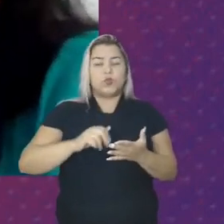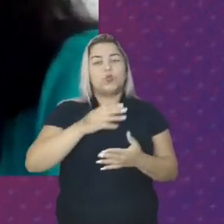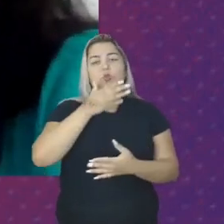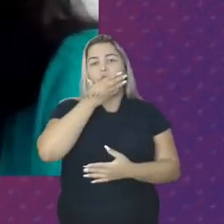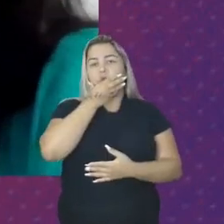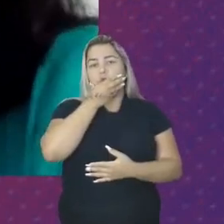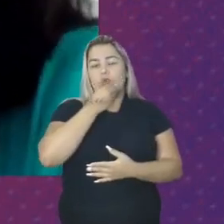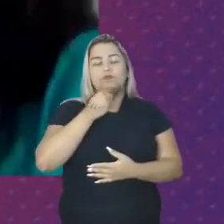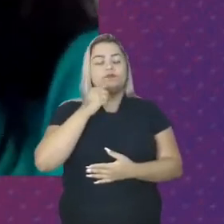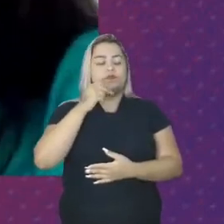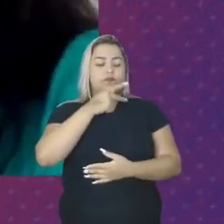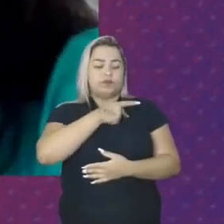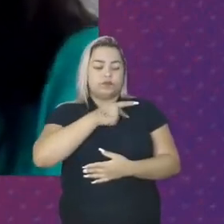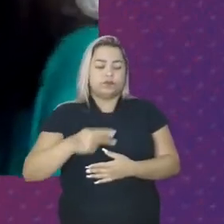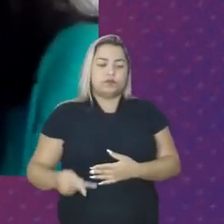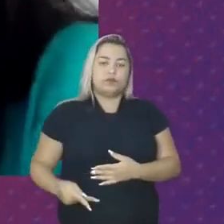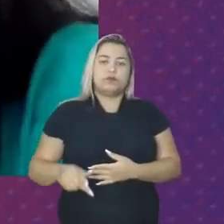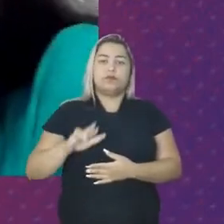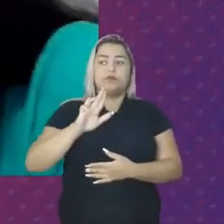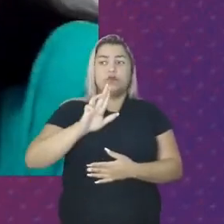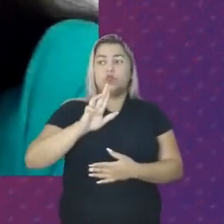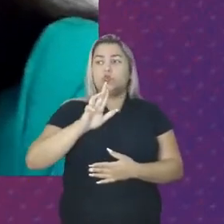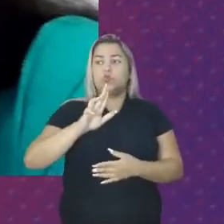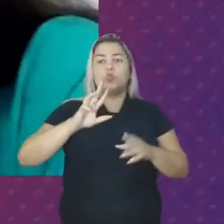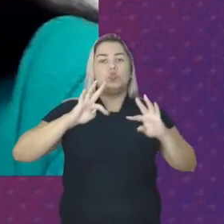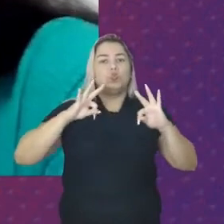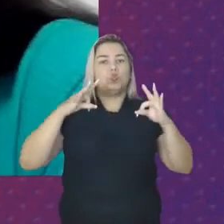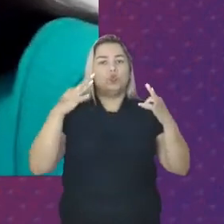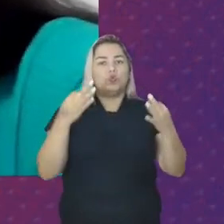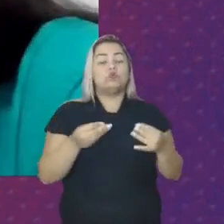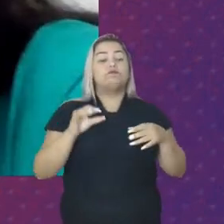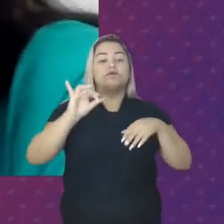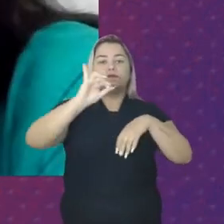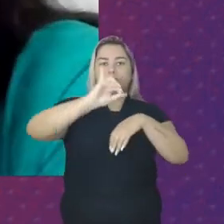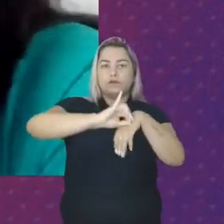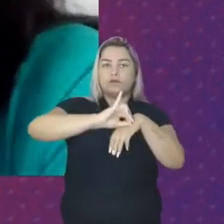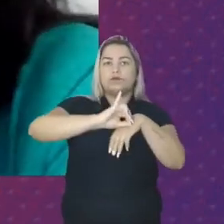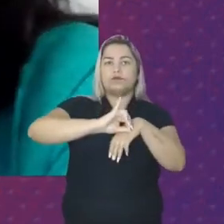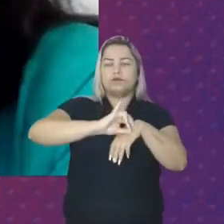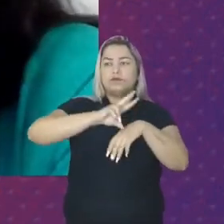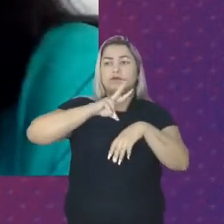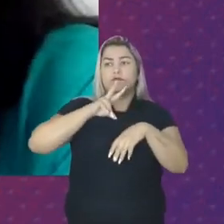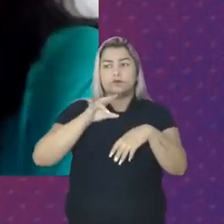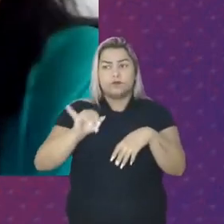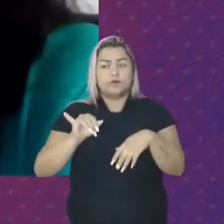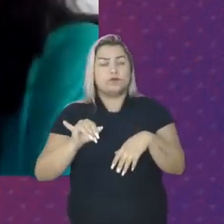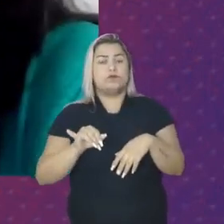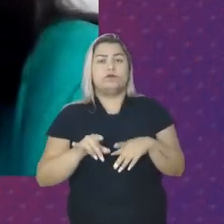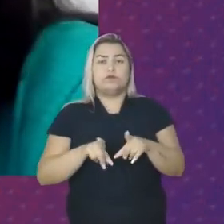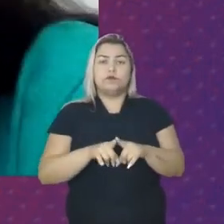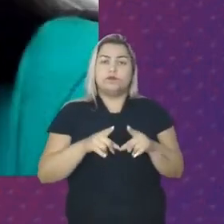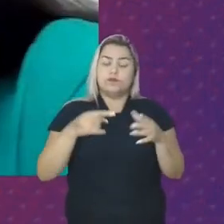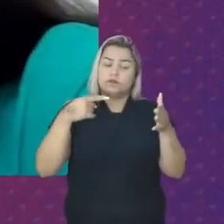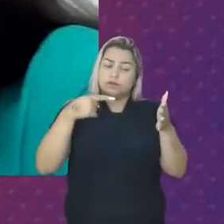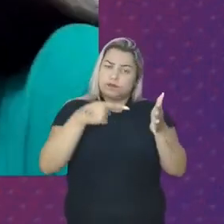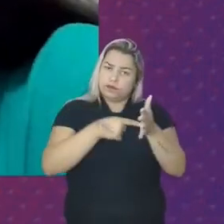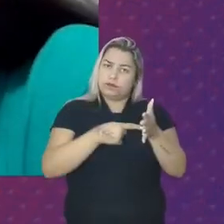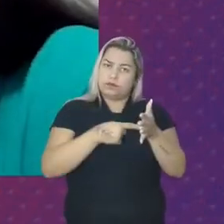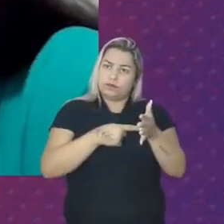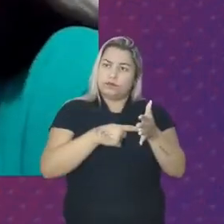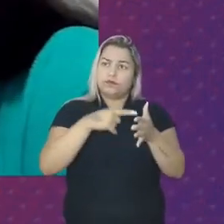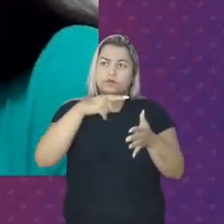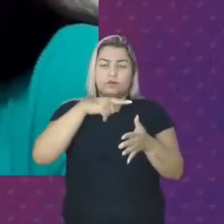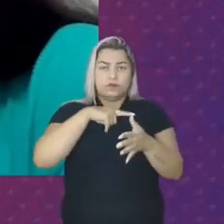presidente Lula. E aí lá estão todas as definições do que é a central, que é muito além da questão só da denúncia. Então, ela